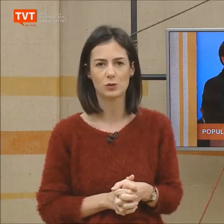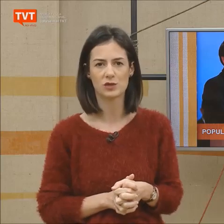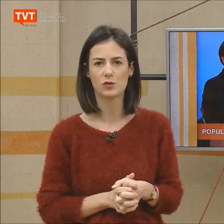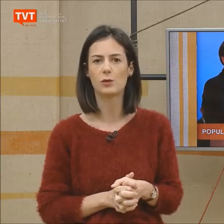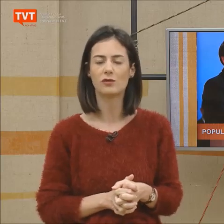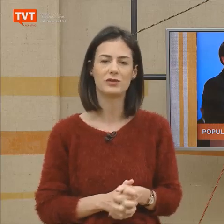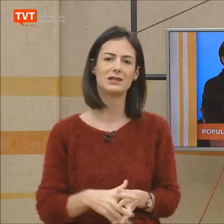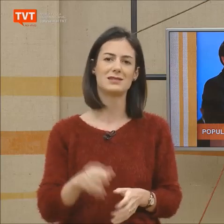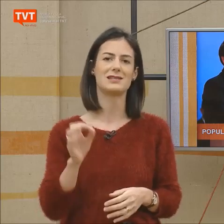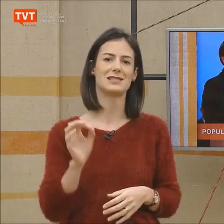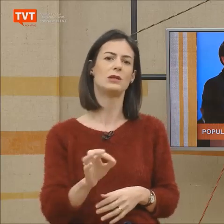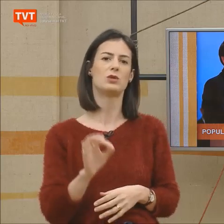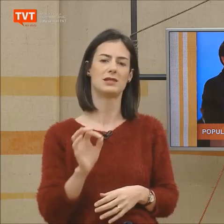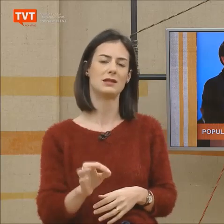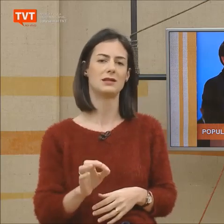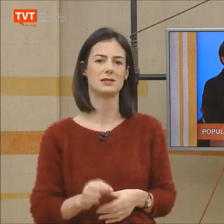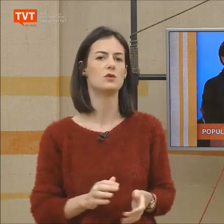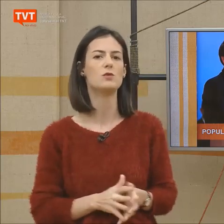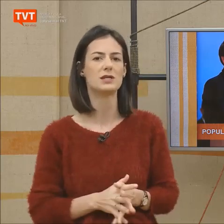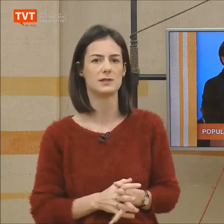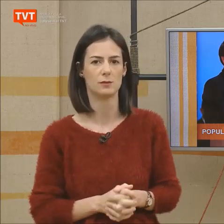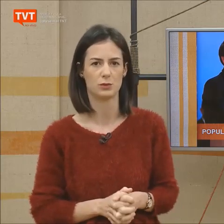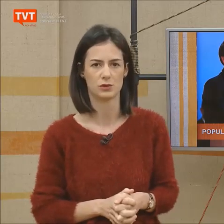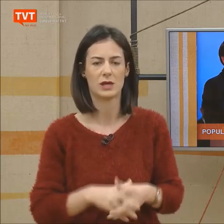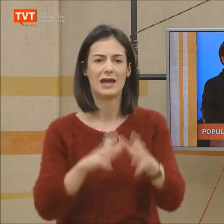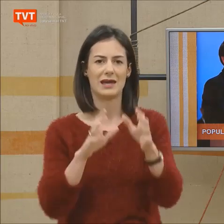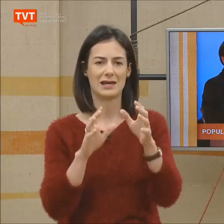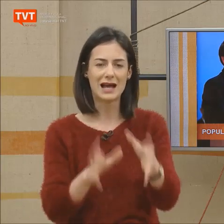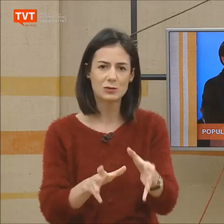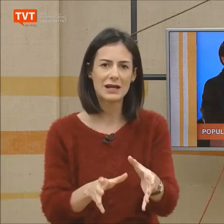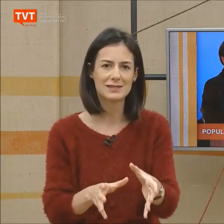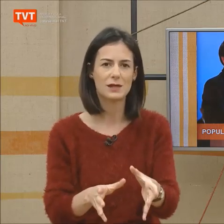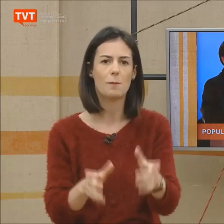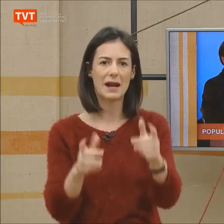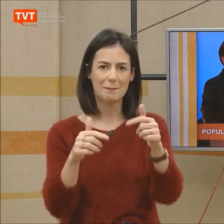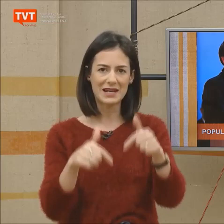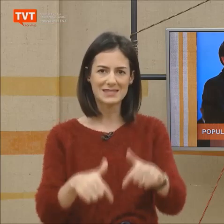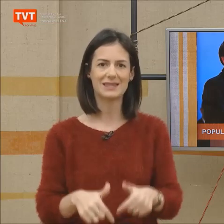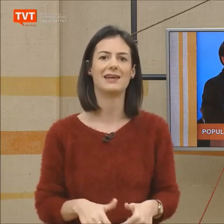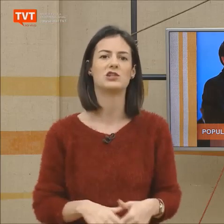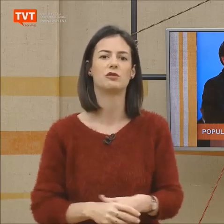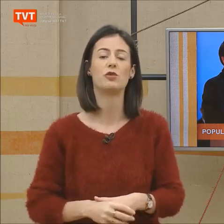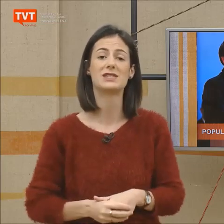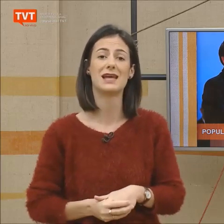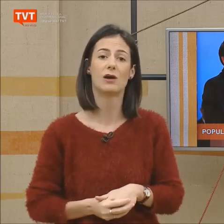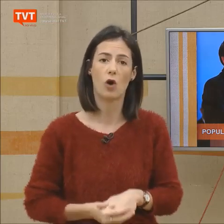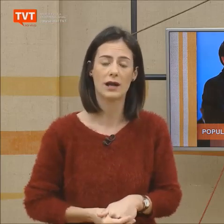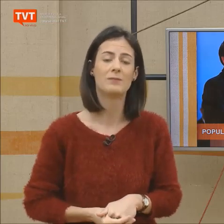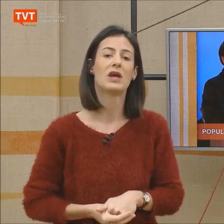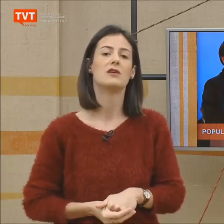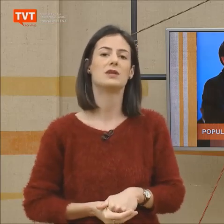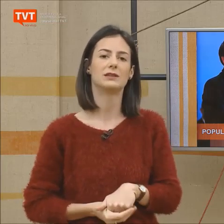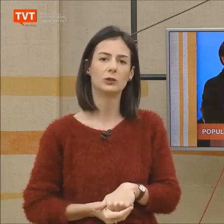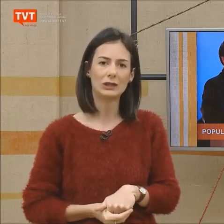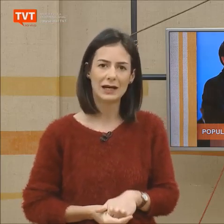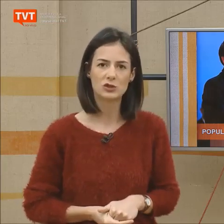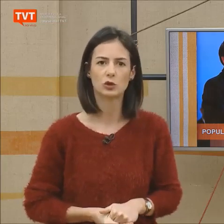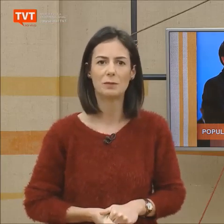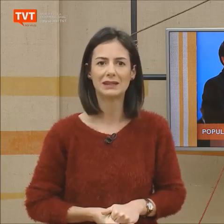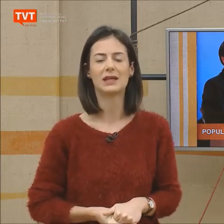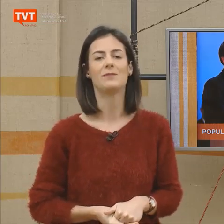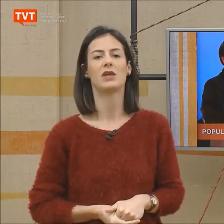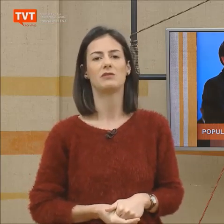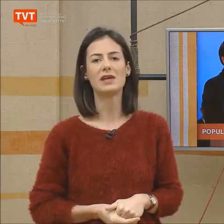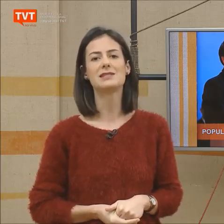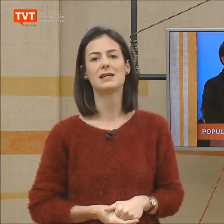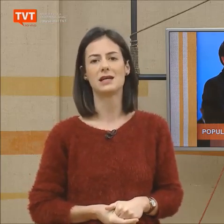2.878 pessoas foram ouvidas em 175 municípios. E caso a eleição para presidente fosse agora, Fernando Haddad, do